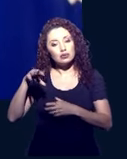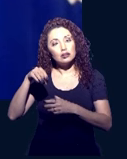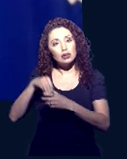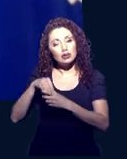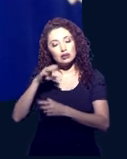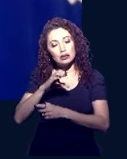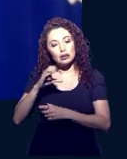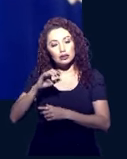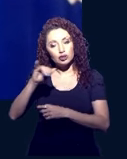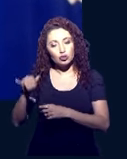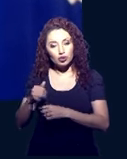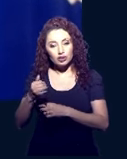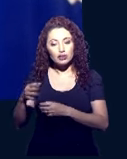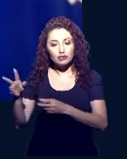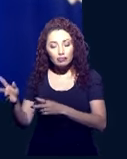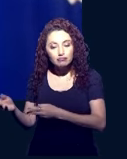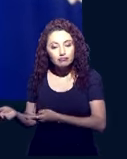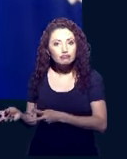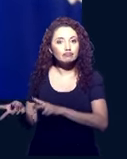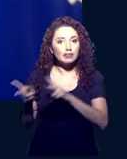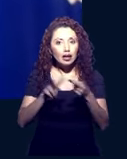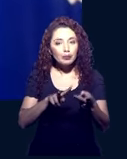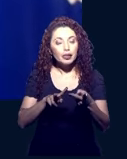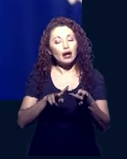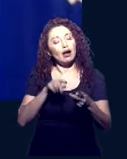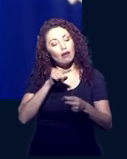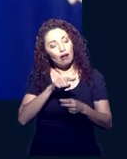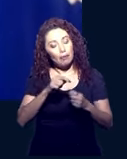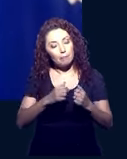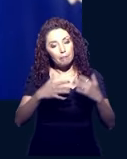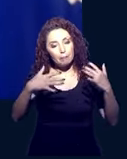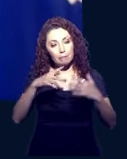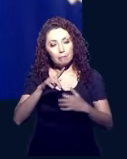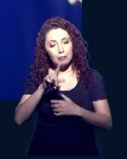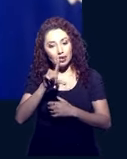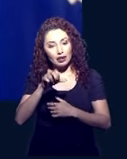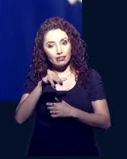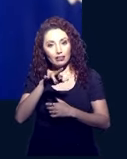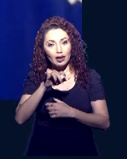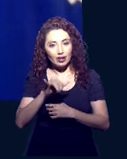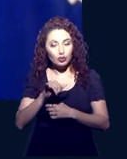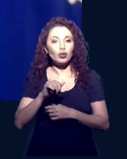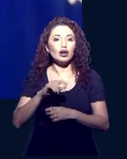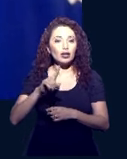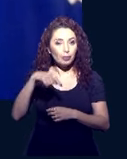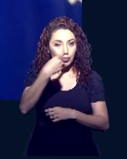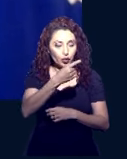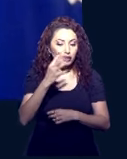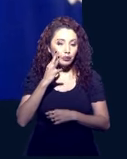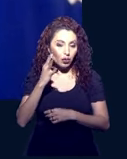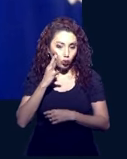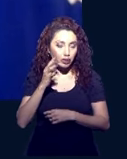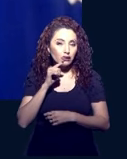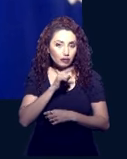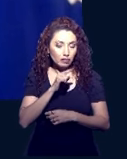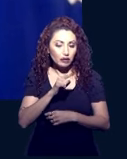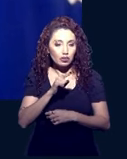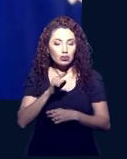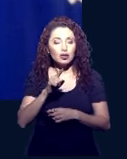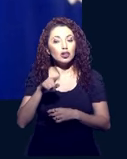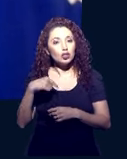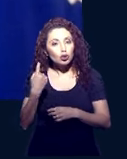encaminharemos ao plenário a pauta prevista para o plenário é na próxima quarta-feira sem prejuízo obviamente reservarmos